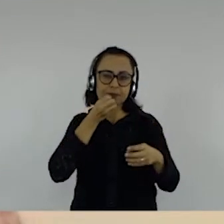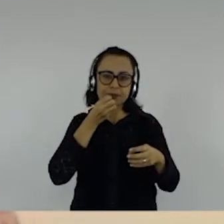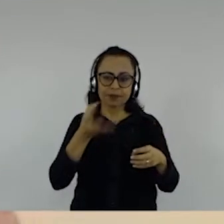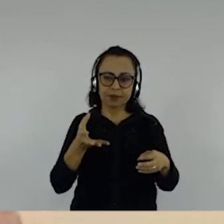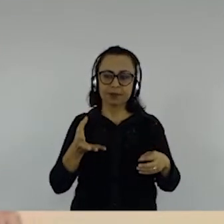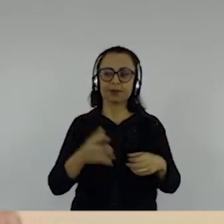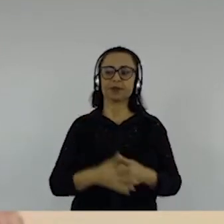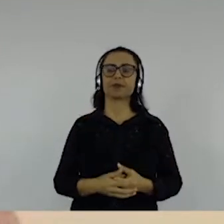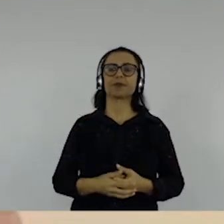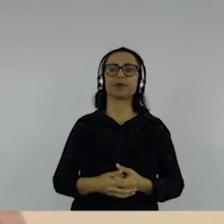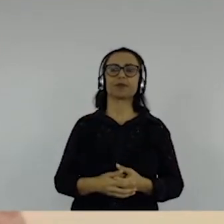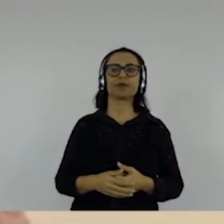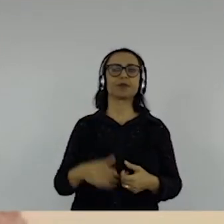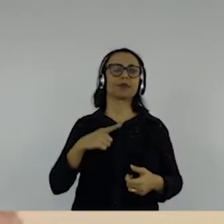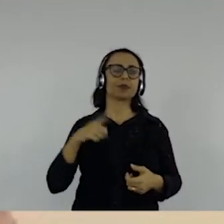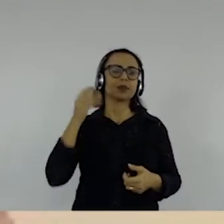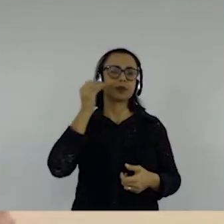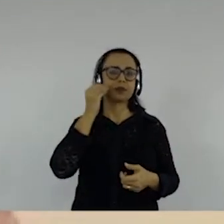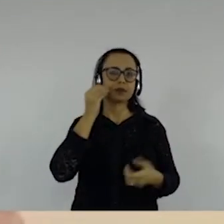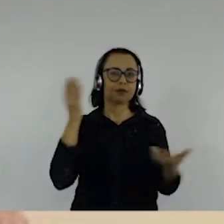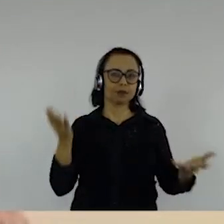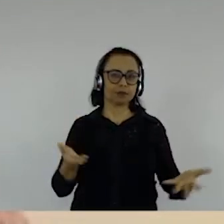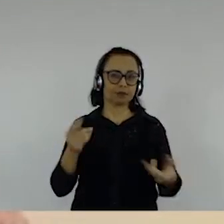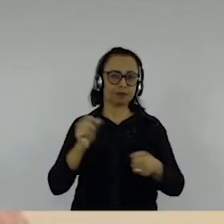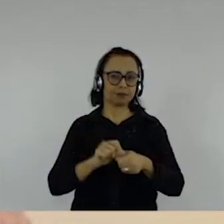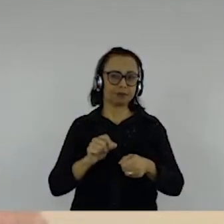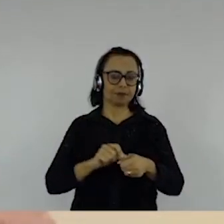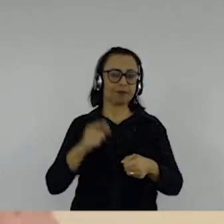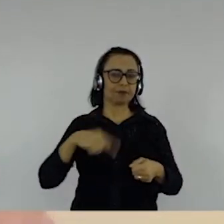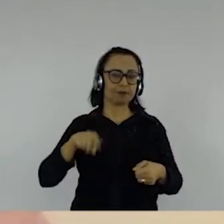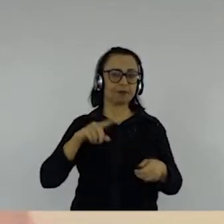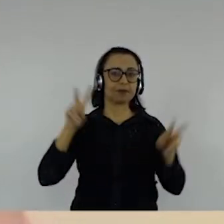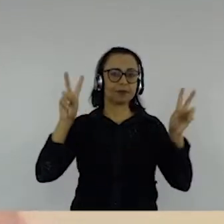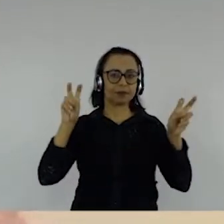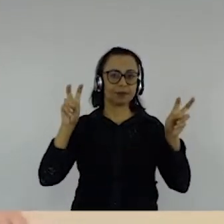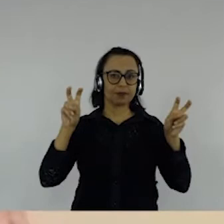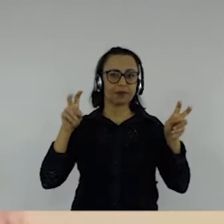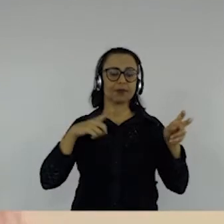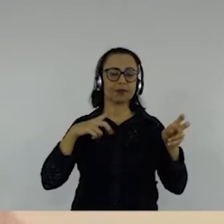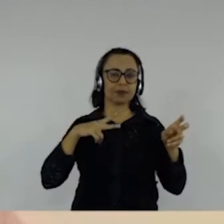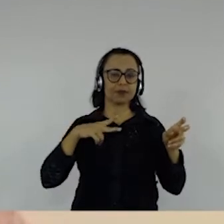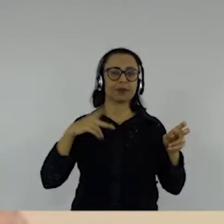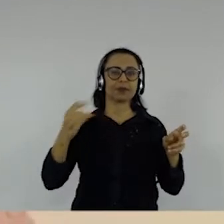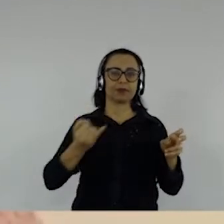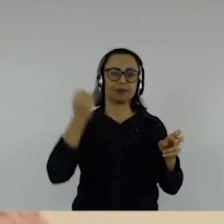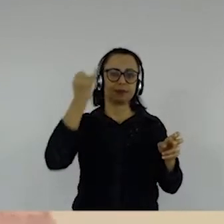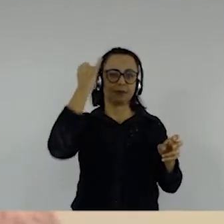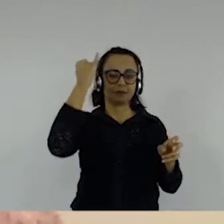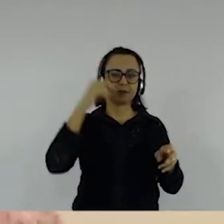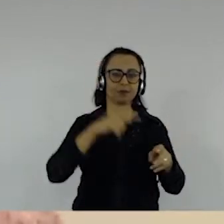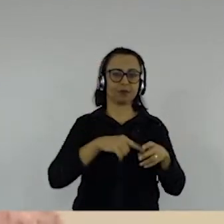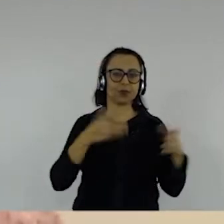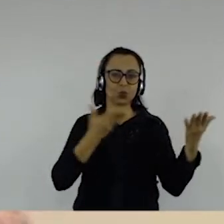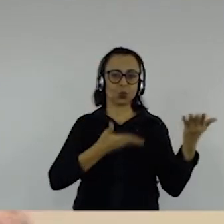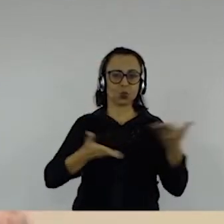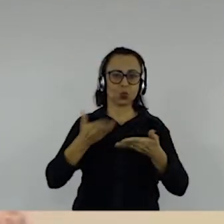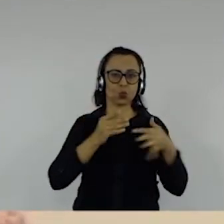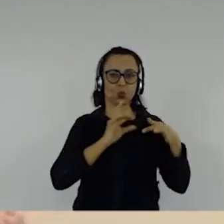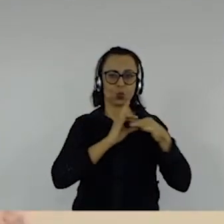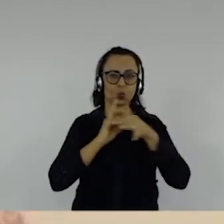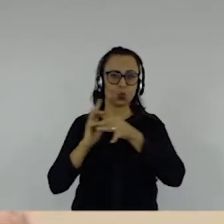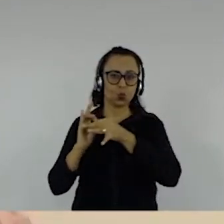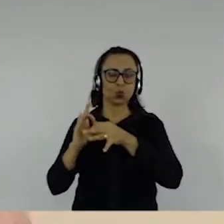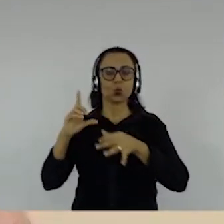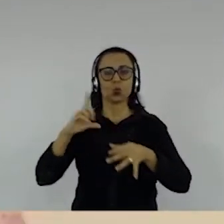o que estamos tentando fazer aqui. E acho que esse tema é particularmente relevante nesse atual contexto, porque